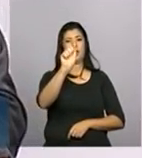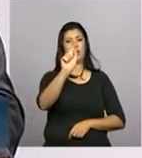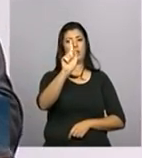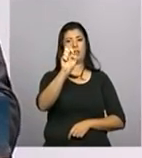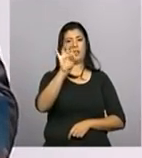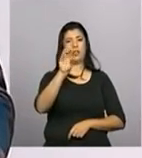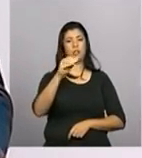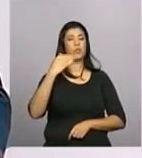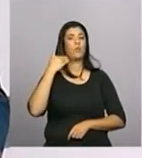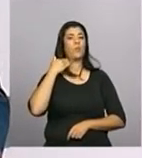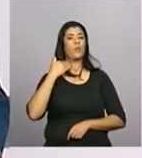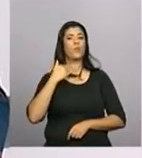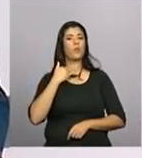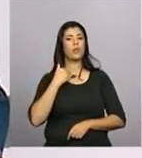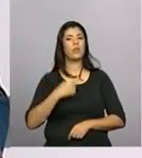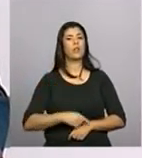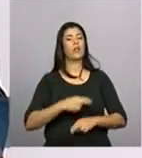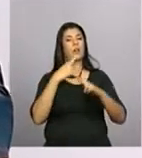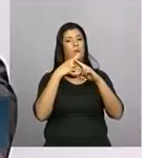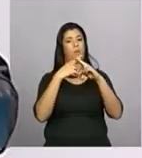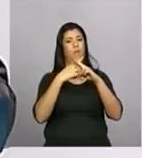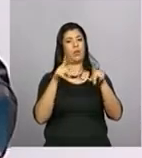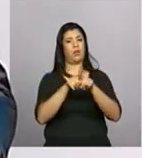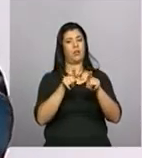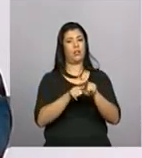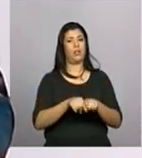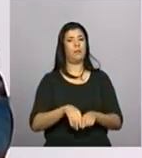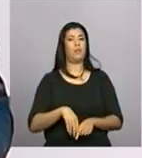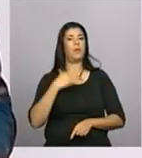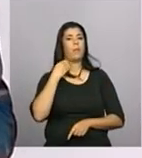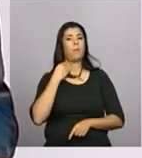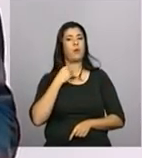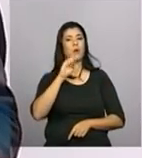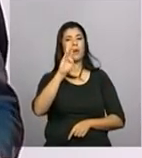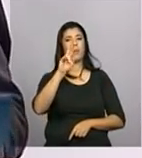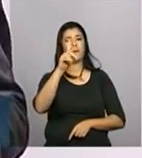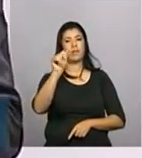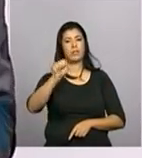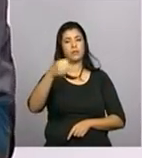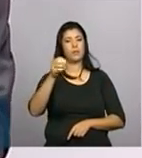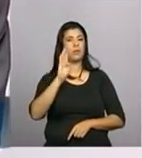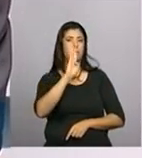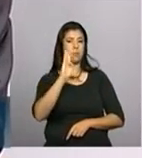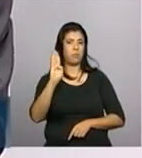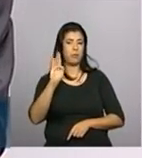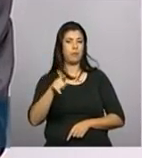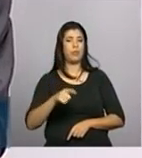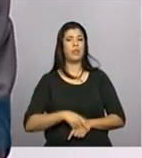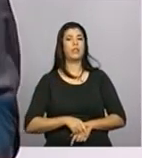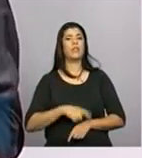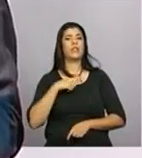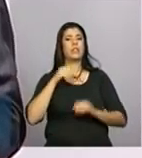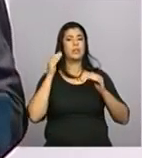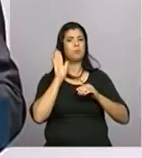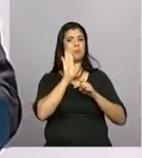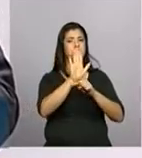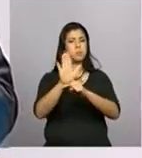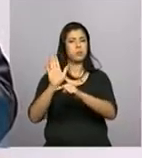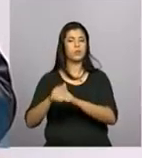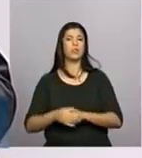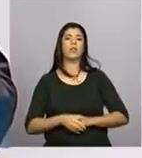Econômica e Banca do Brasil, principalmente, ambos nas políticas do Minha Casa, Minha Vida, mas também